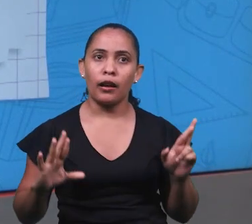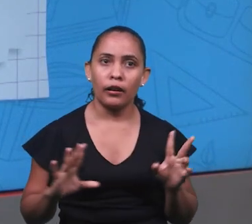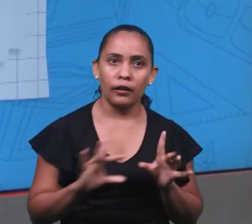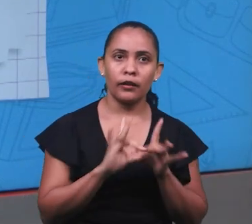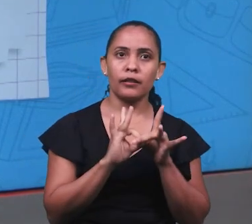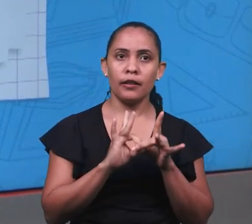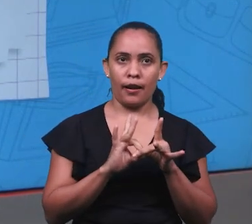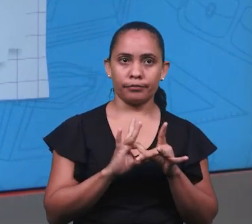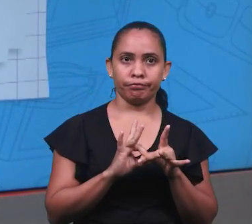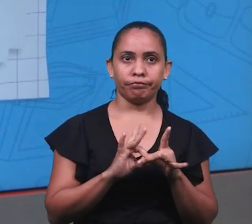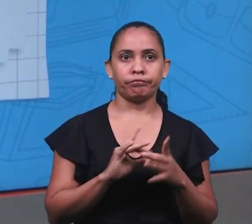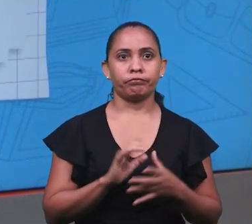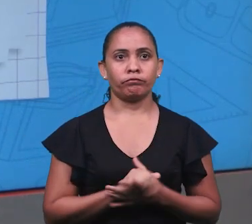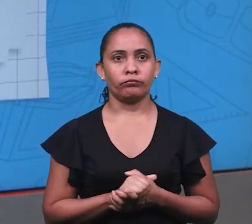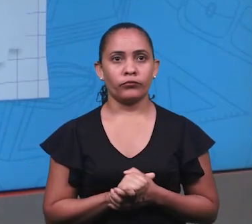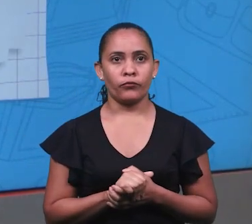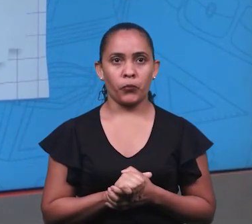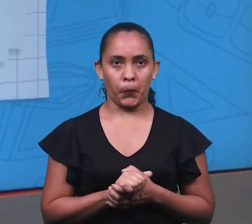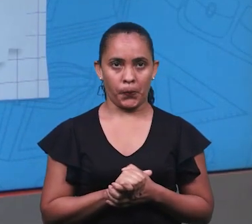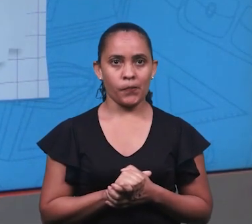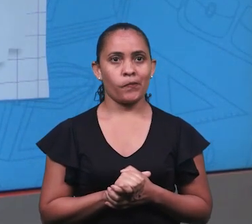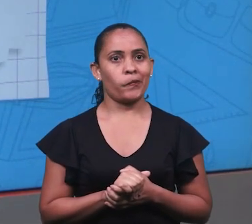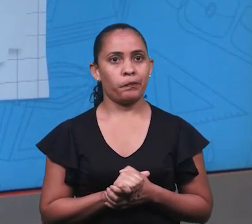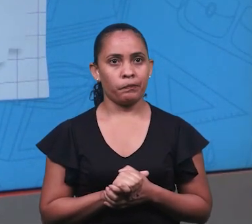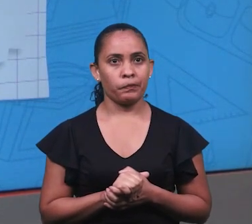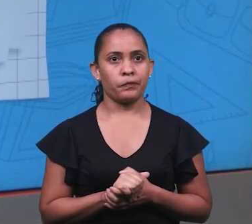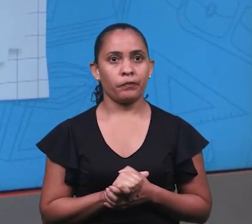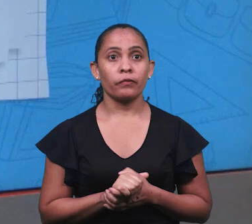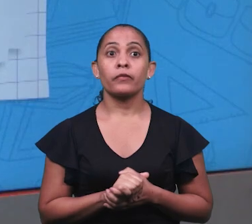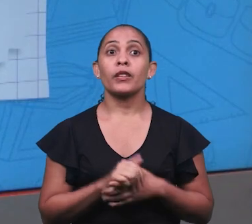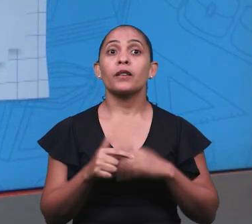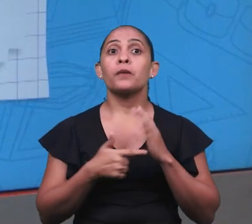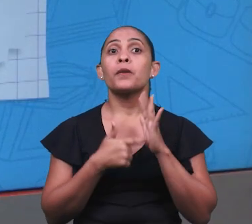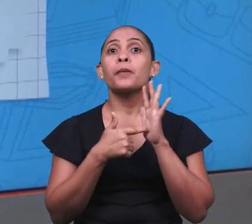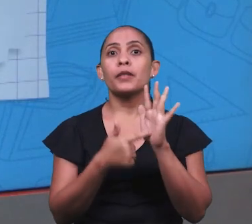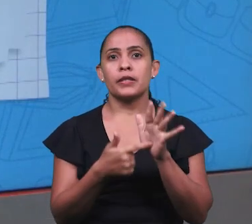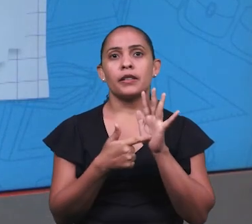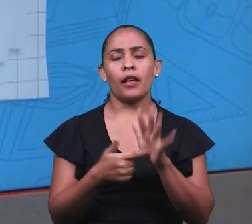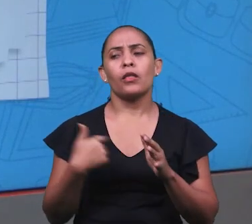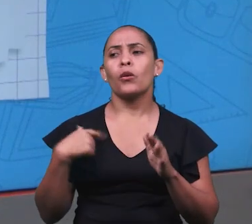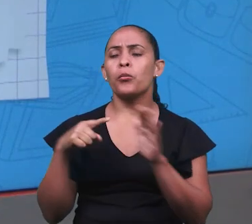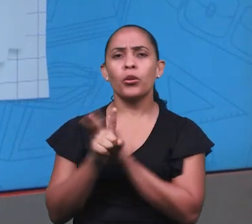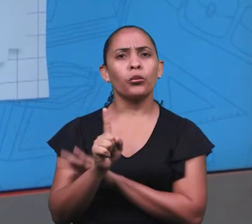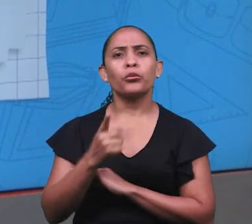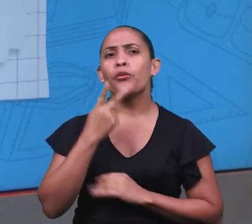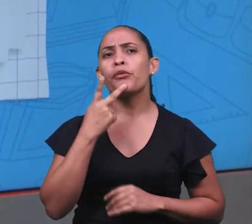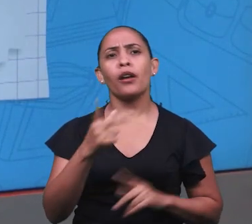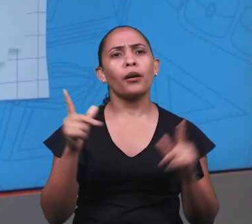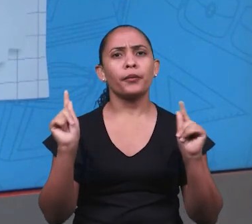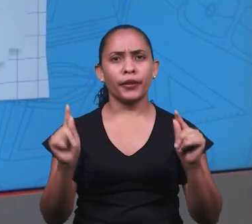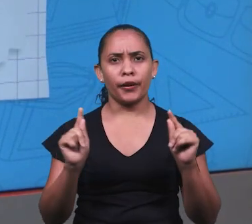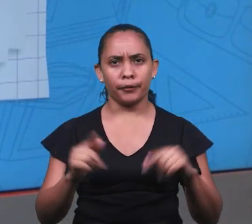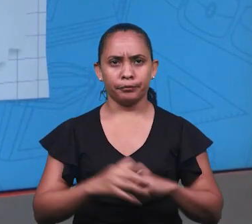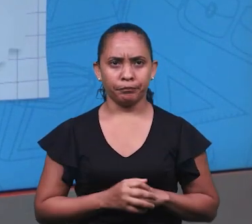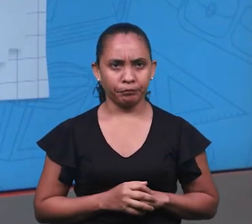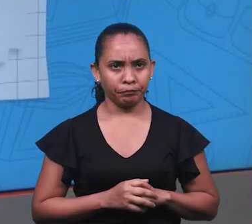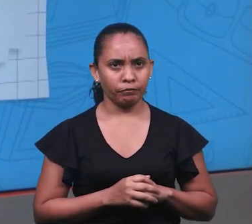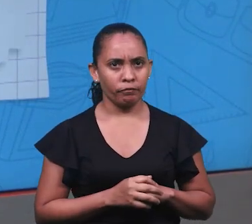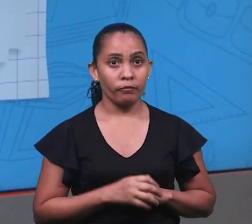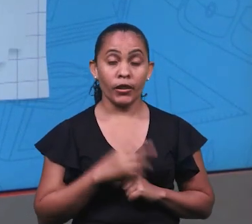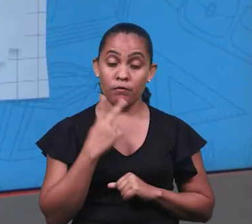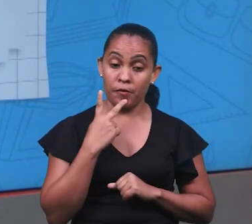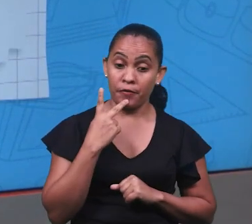volta comigo. O tema foi apresentado, aí você se pergunta, o que eu vou defender sobre isso? Eu vou